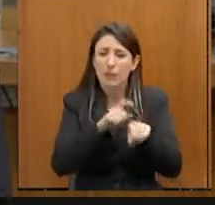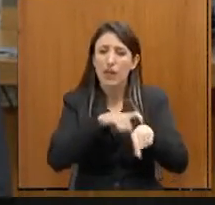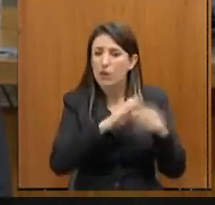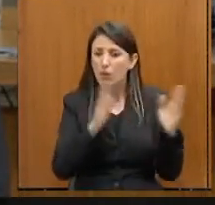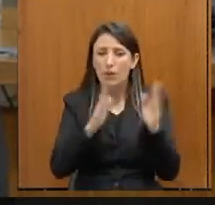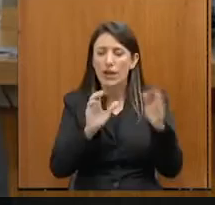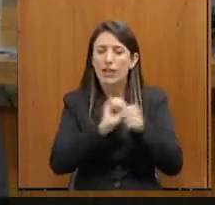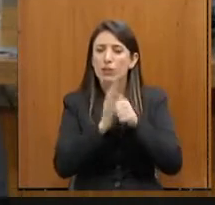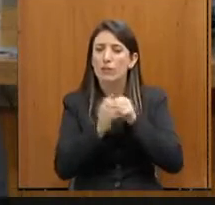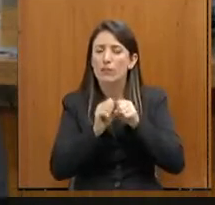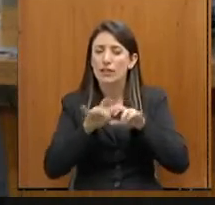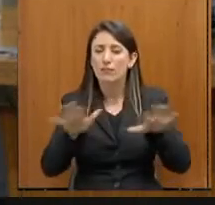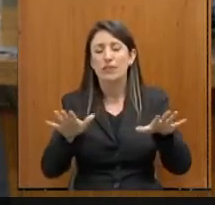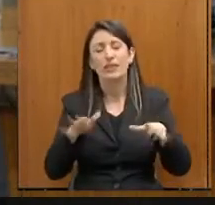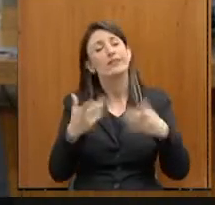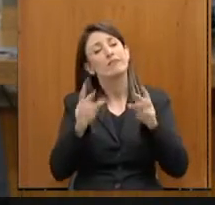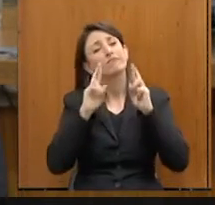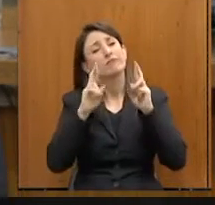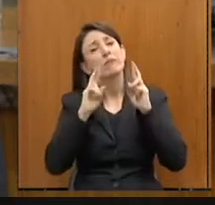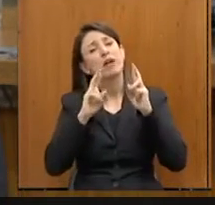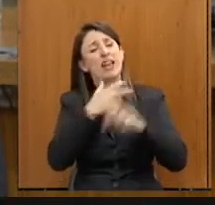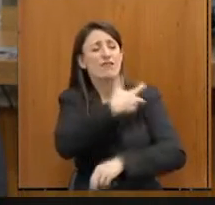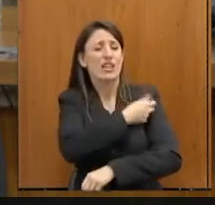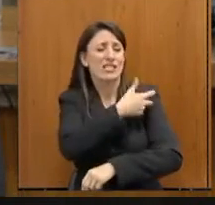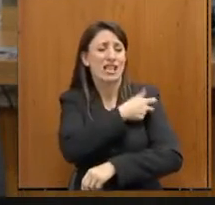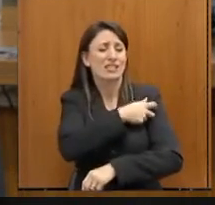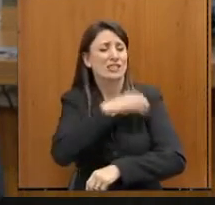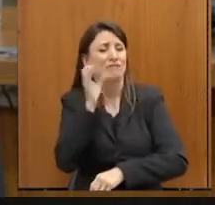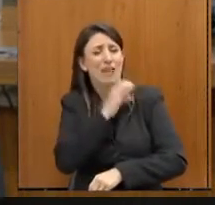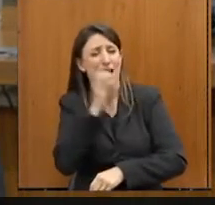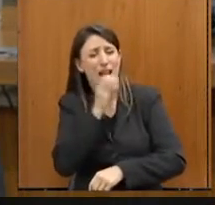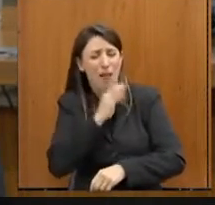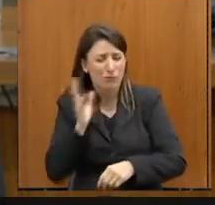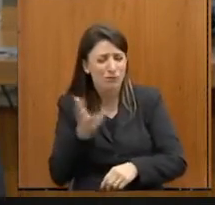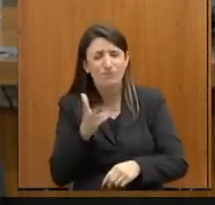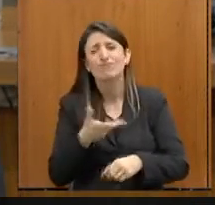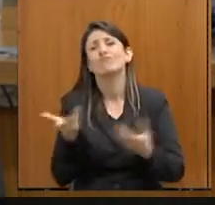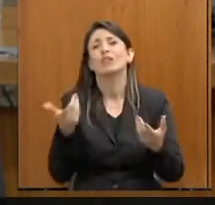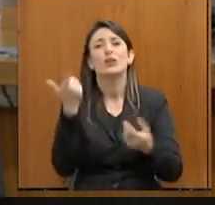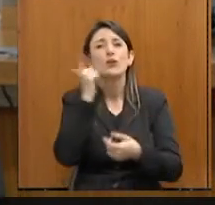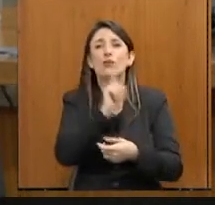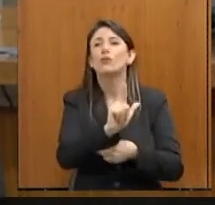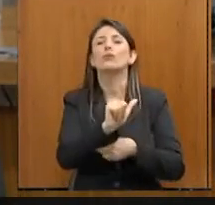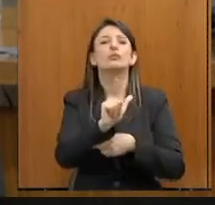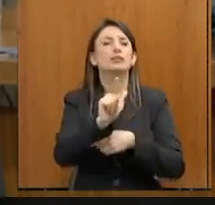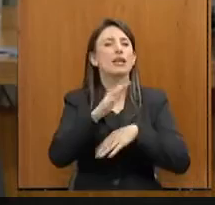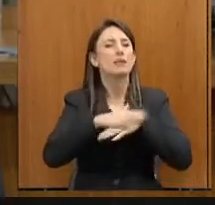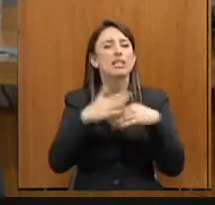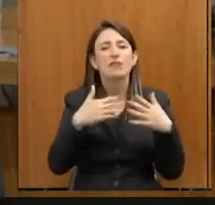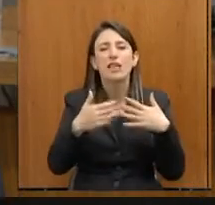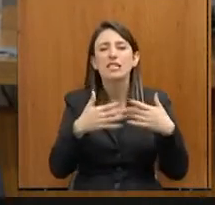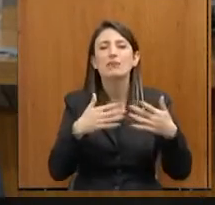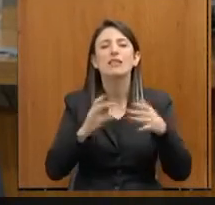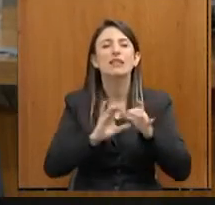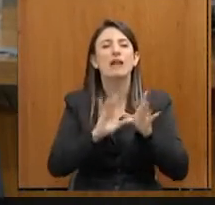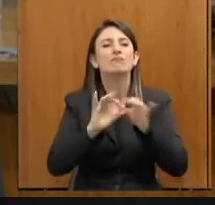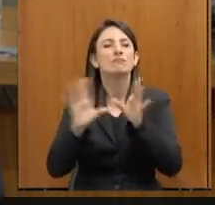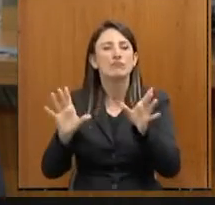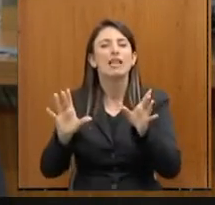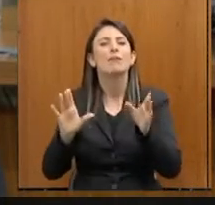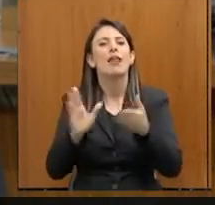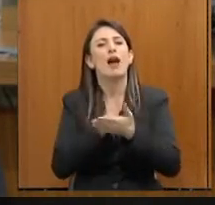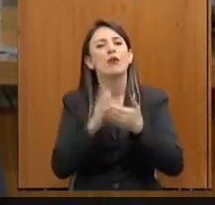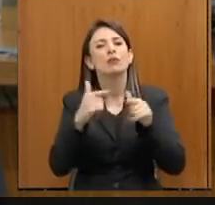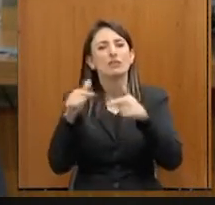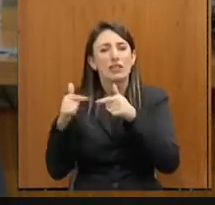vacinação viabilize que a gente possa é flexibilizar ainda mais com responsabilidade com respeito